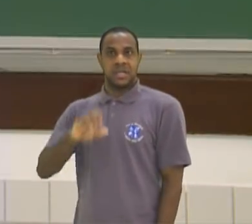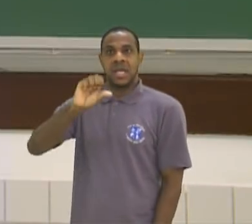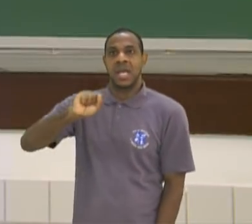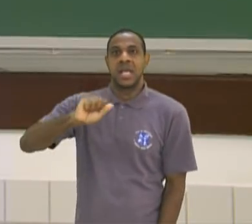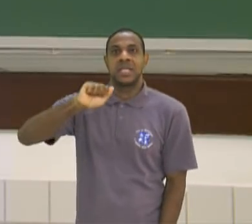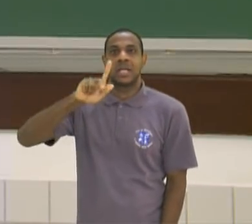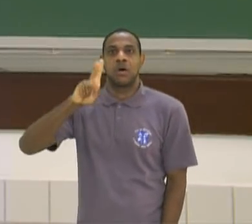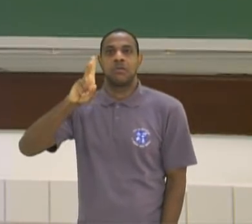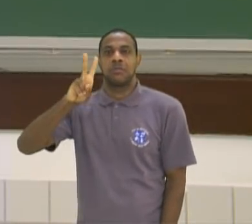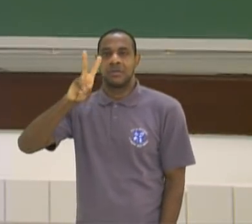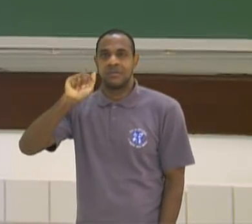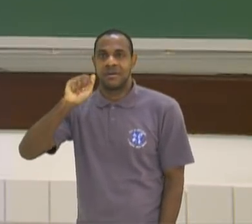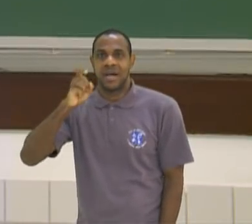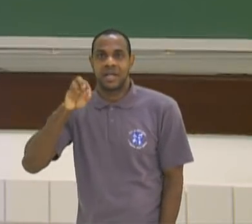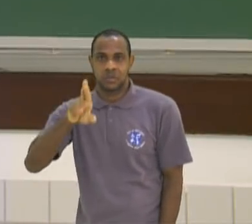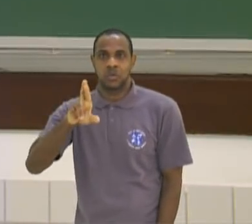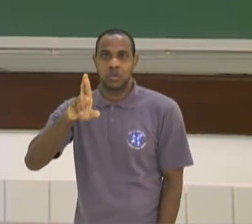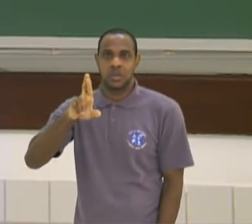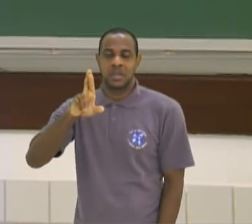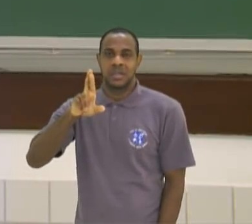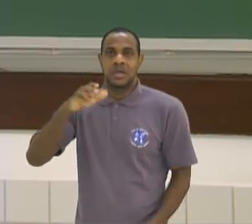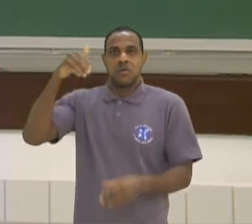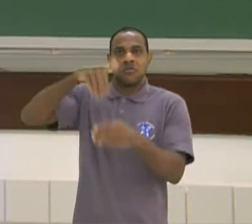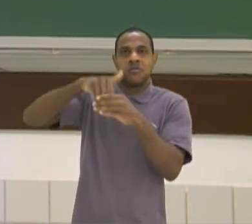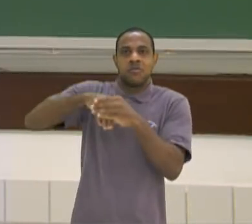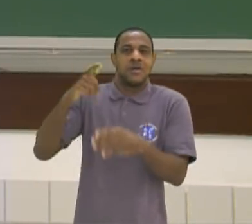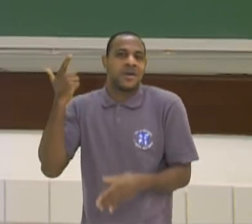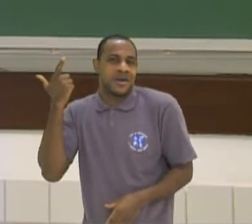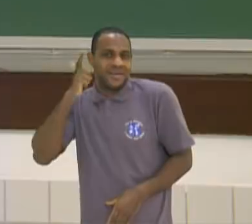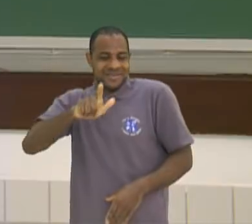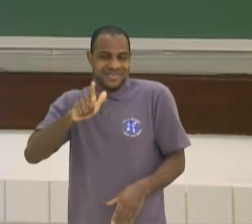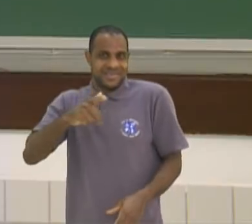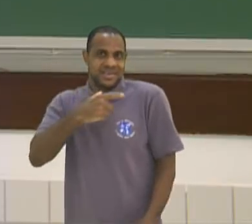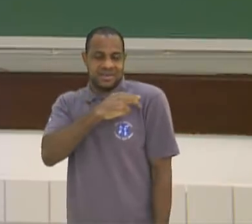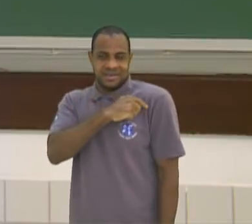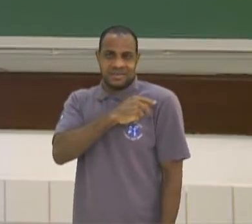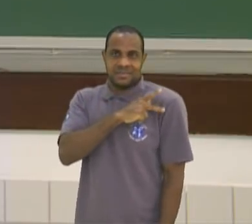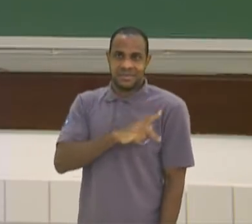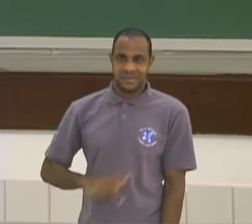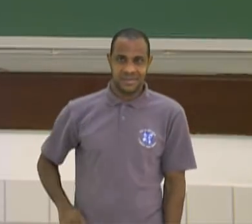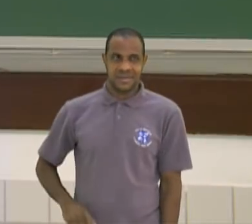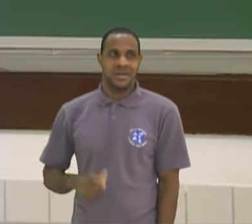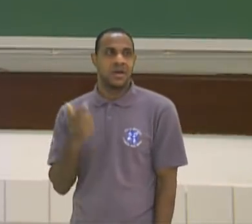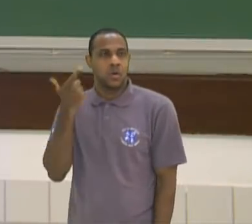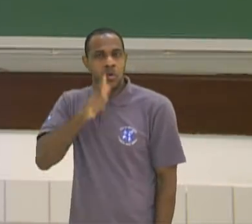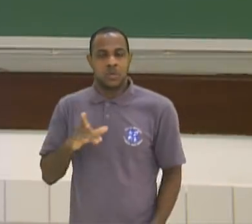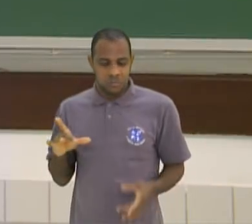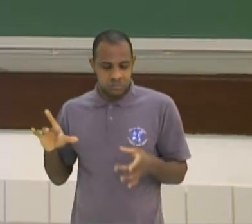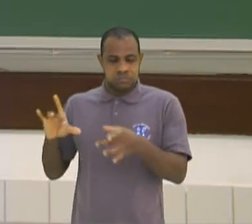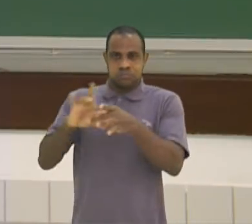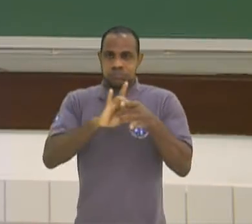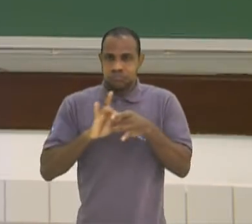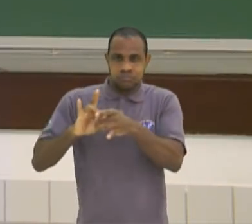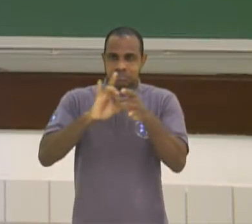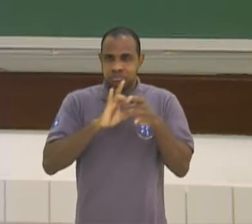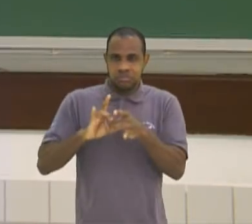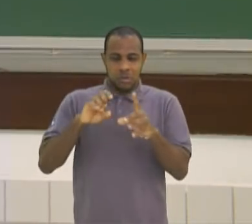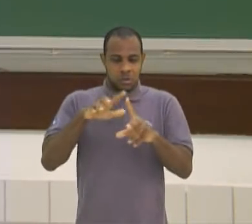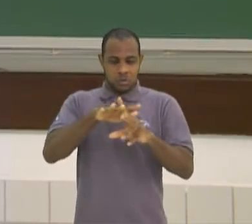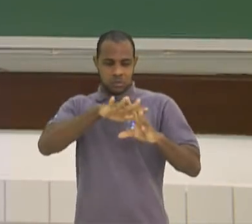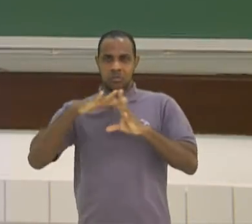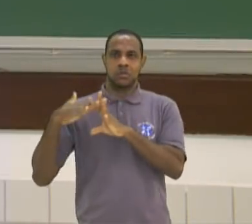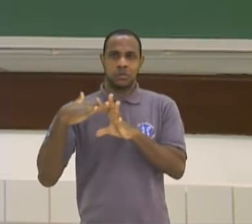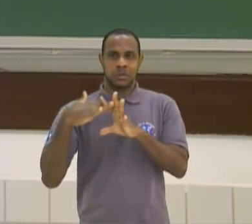em 1970 no Chile pela Unidade Popular, aquela coligação então ligada ao